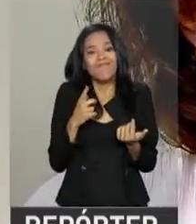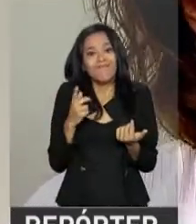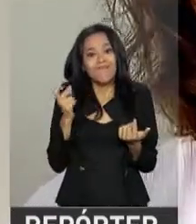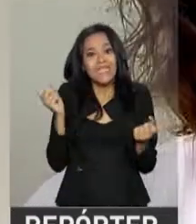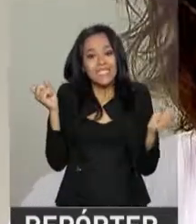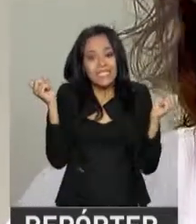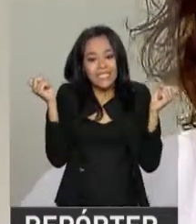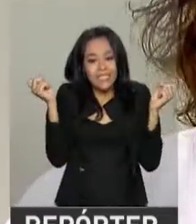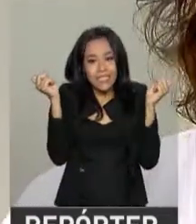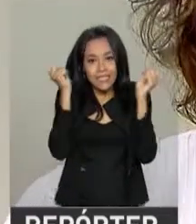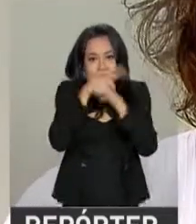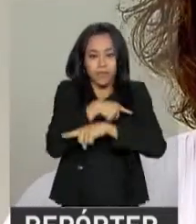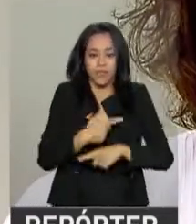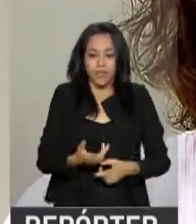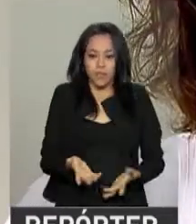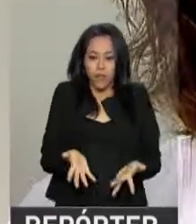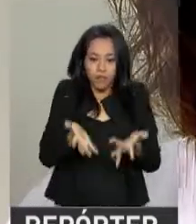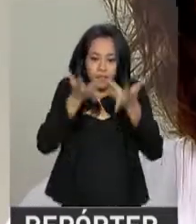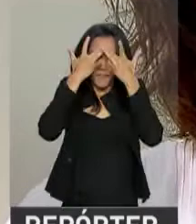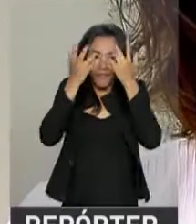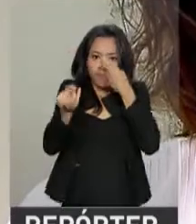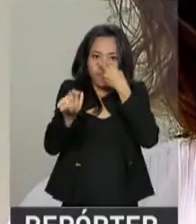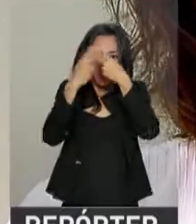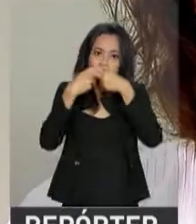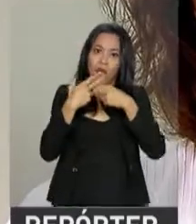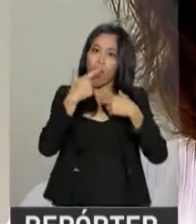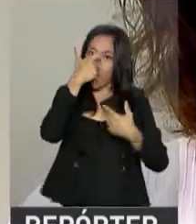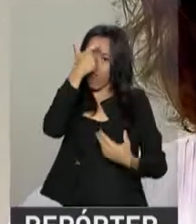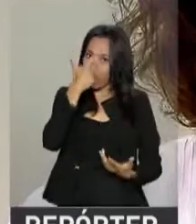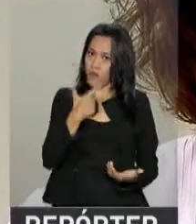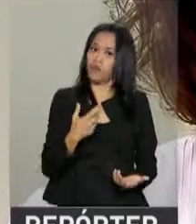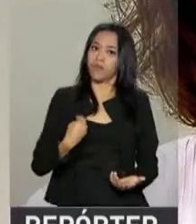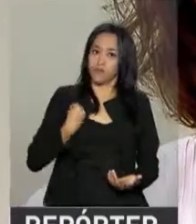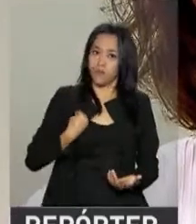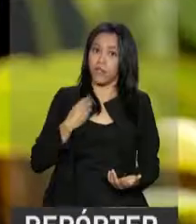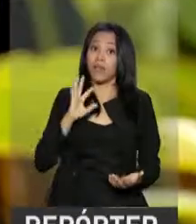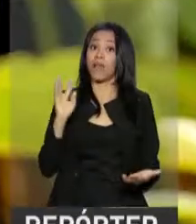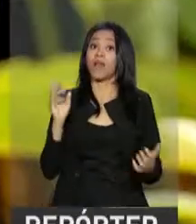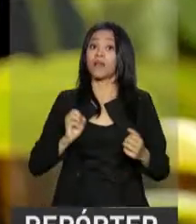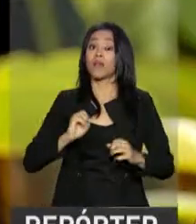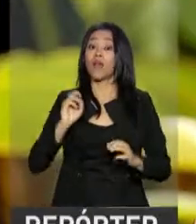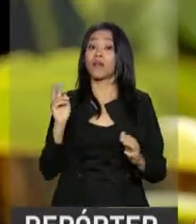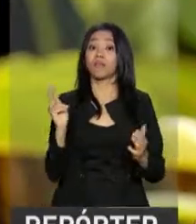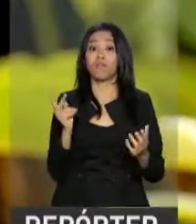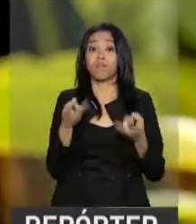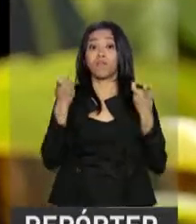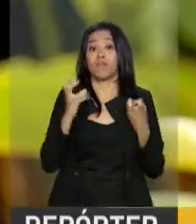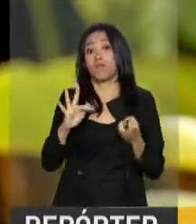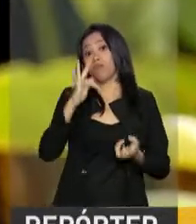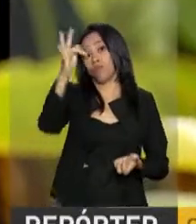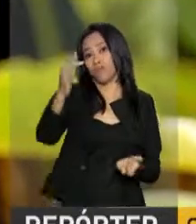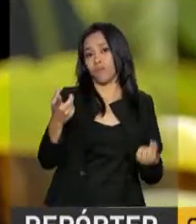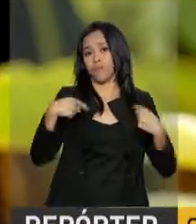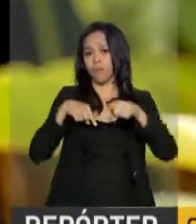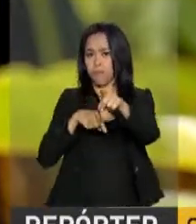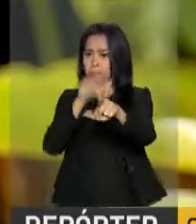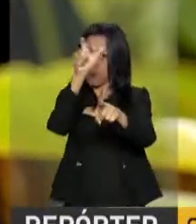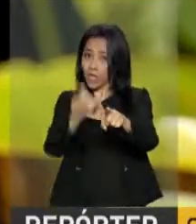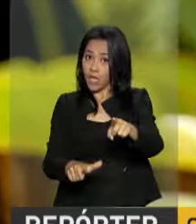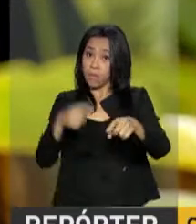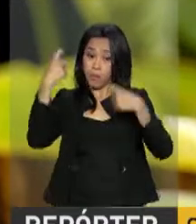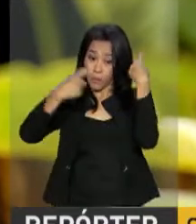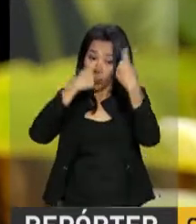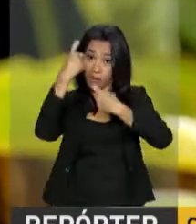profundas que a pessoa se dá conta mais tarde preocupado com a questão o ministério da educação